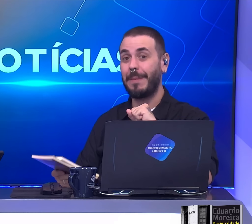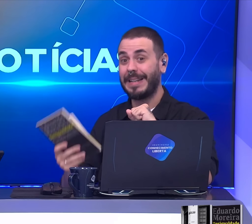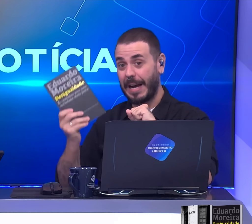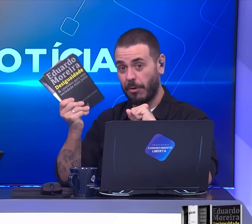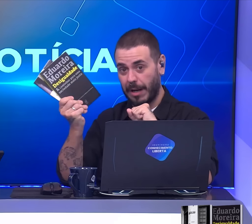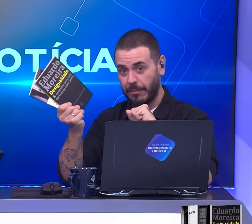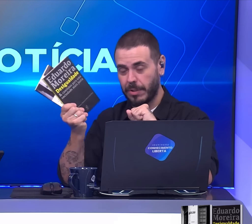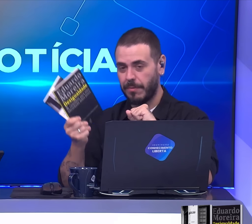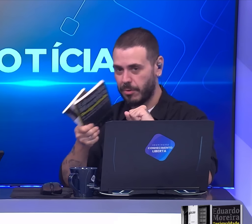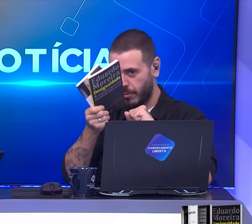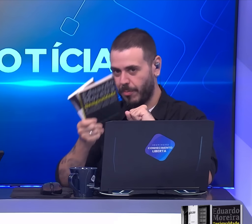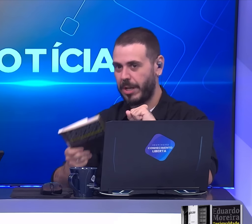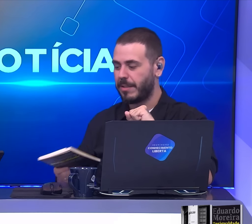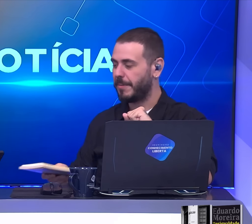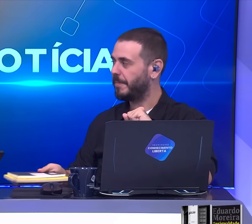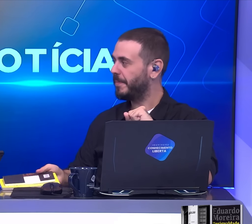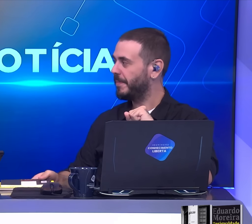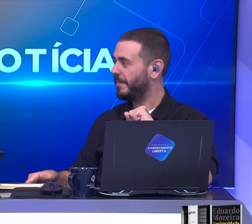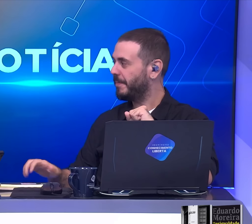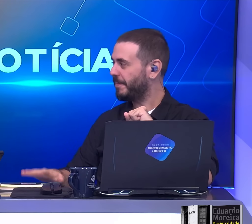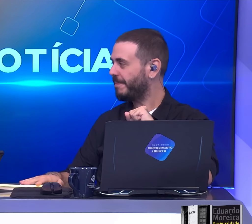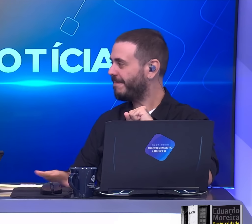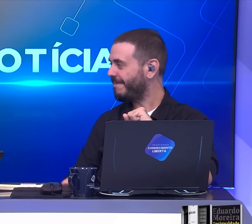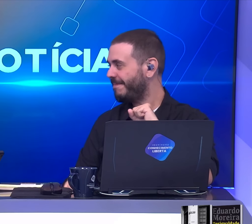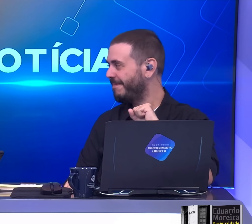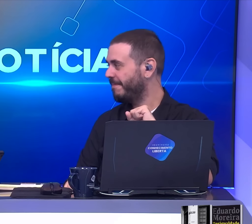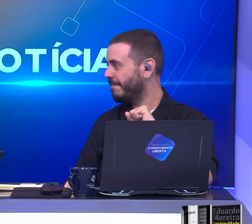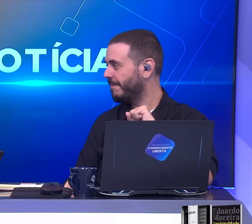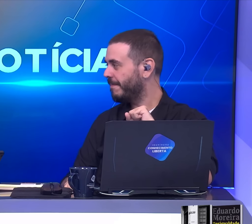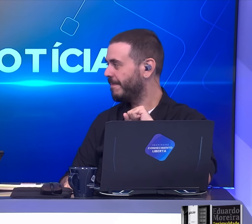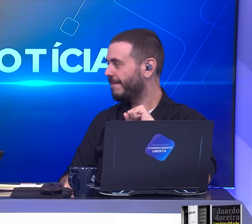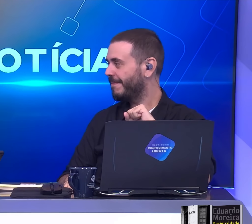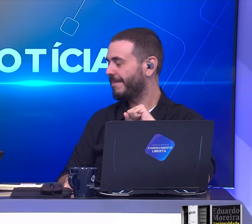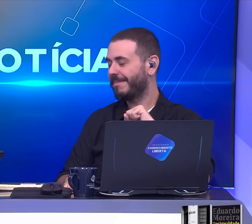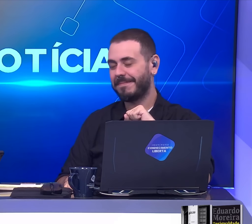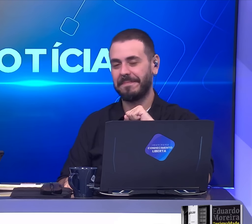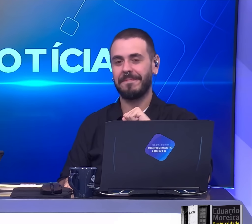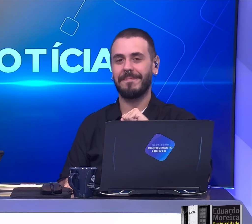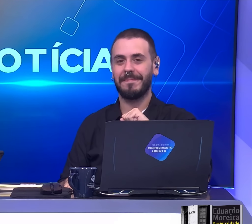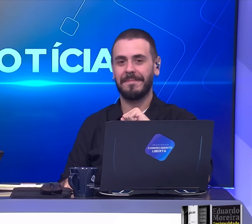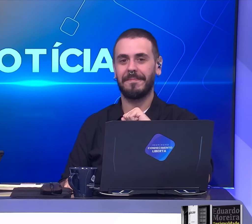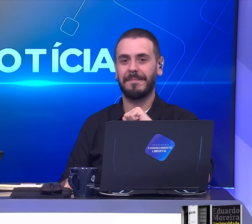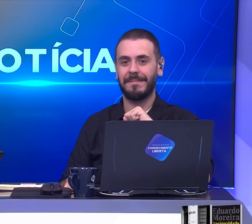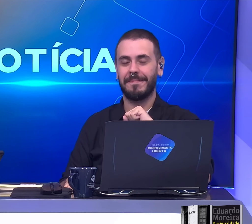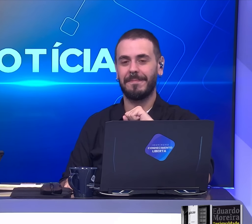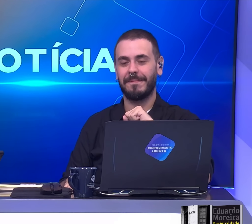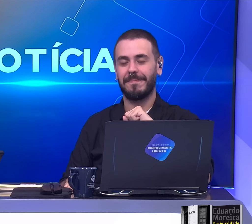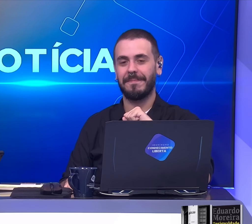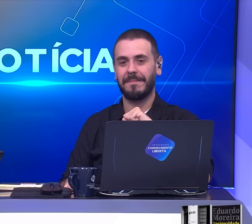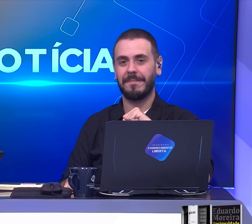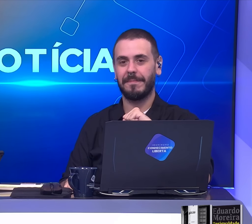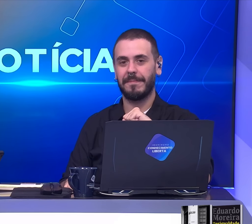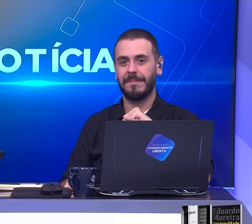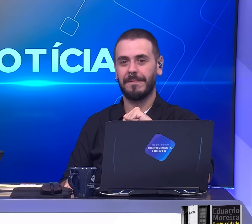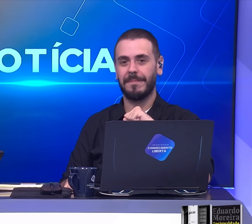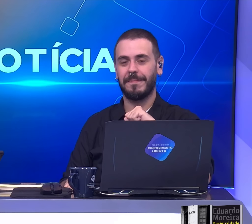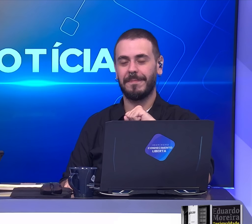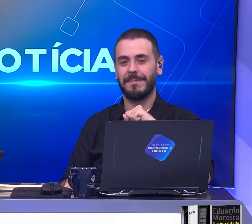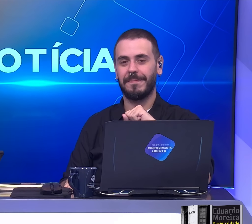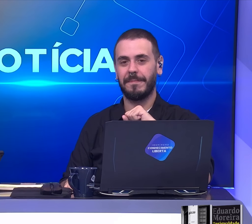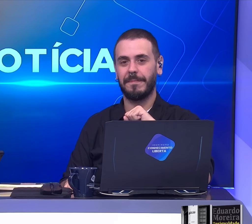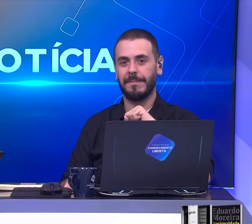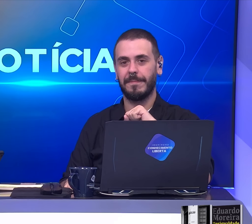conhecimento liberta agora leva os livros e o bonezinho é isso e faz parte da nossa grande revolução né minha gente então vamos lá a gente